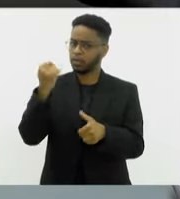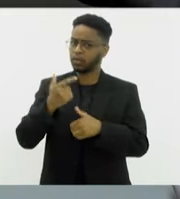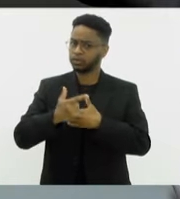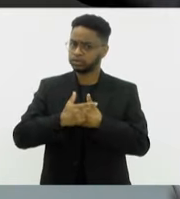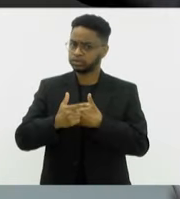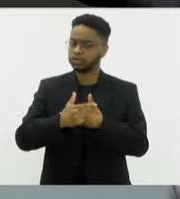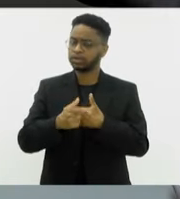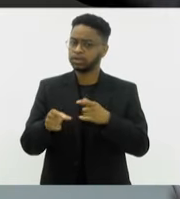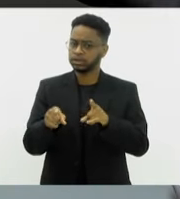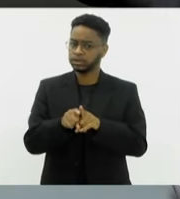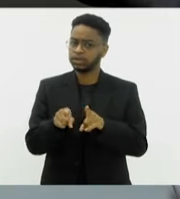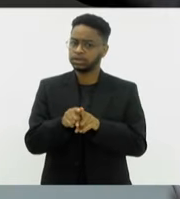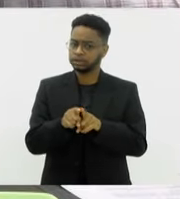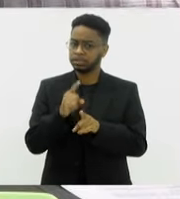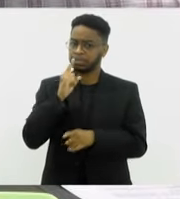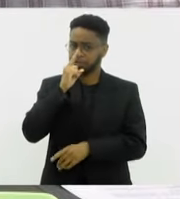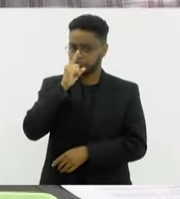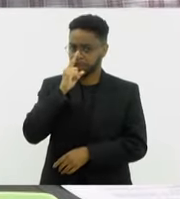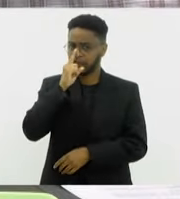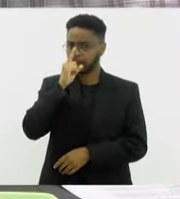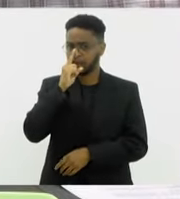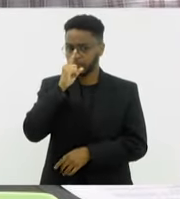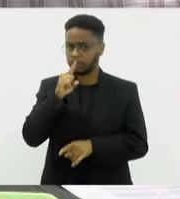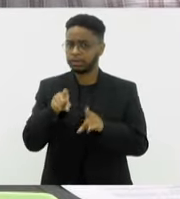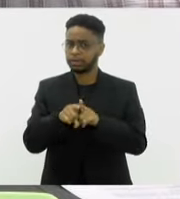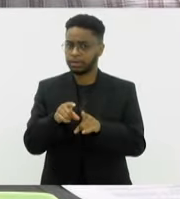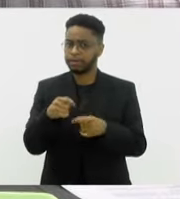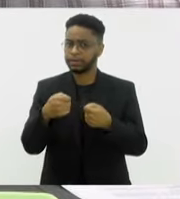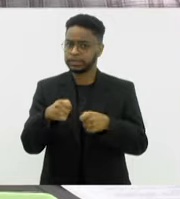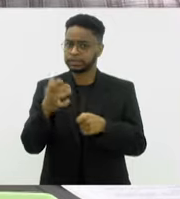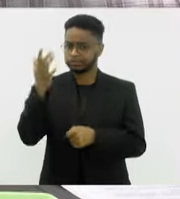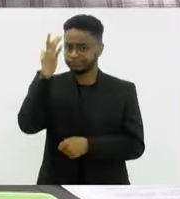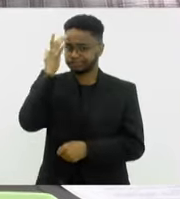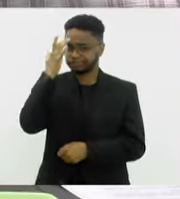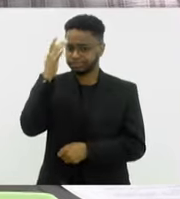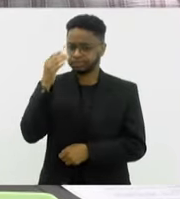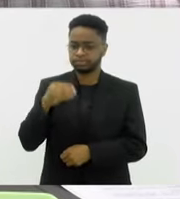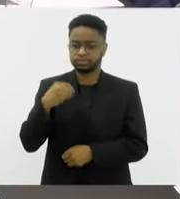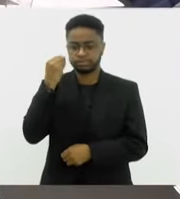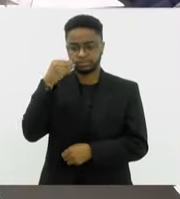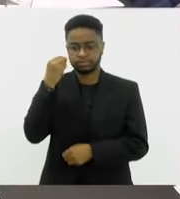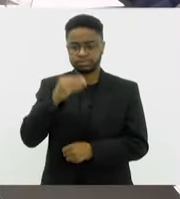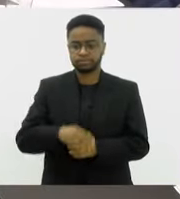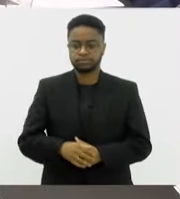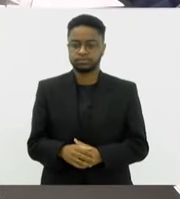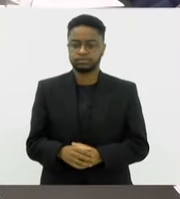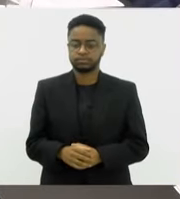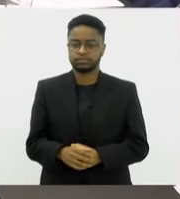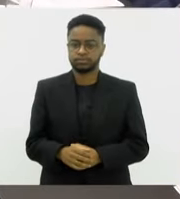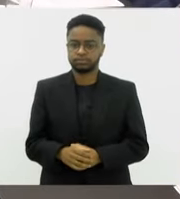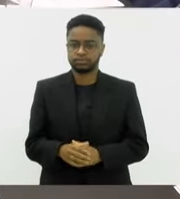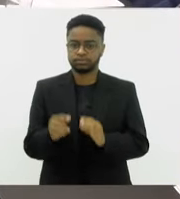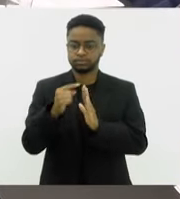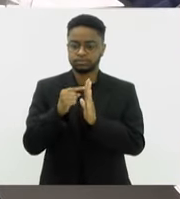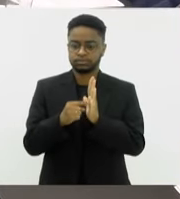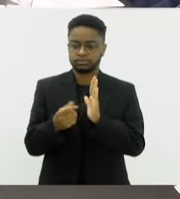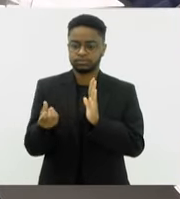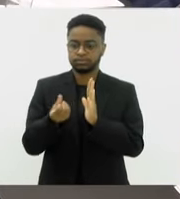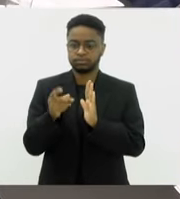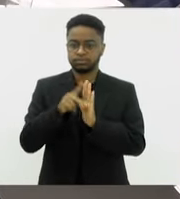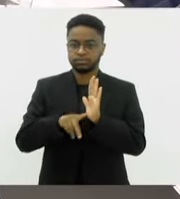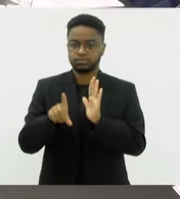de altíssimo risco e de altíssimo muita risco. Técnica. Isso aí. Muito bom. Item 6 da pauta, projeto de